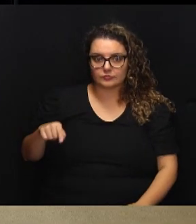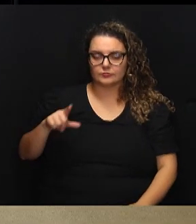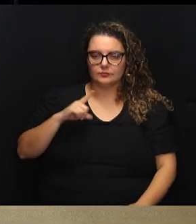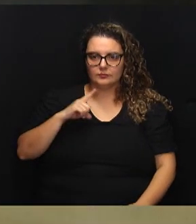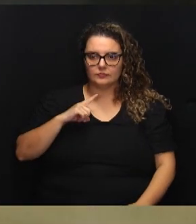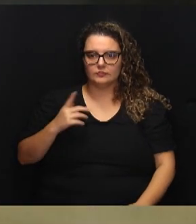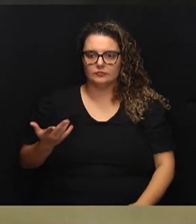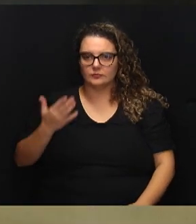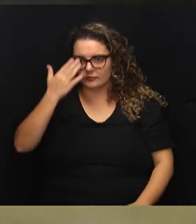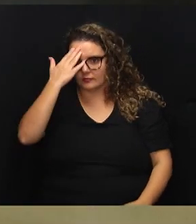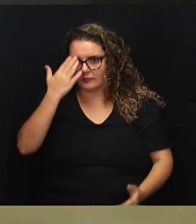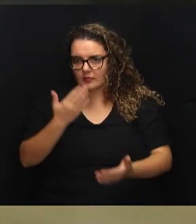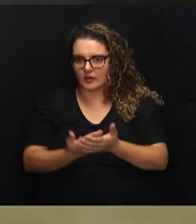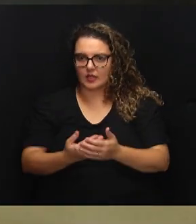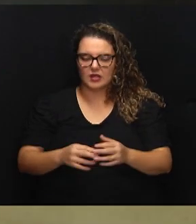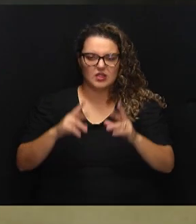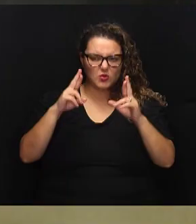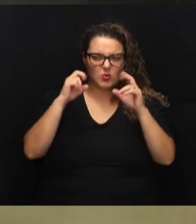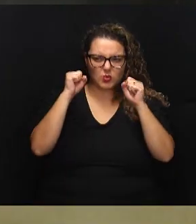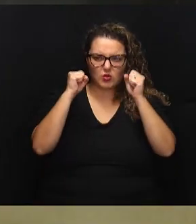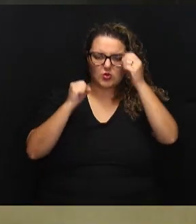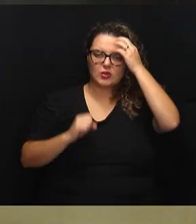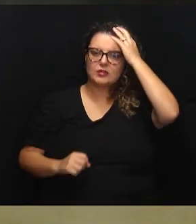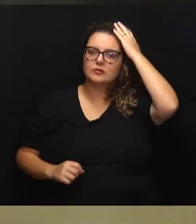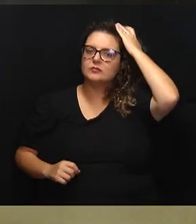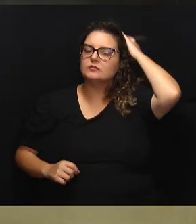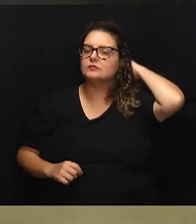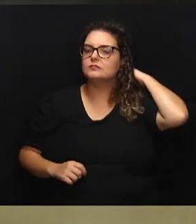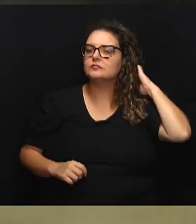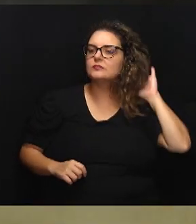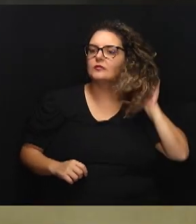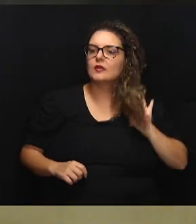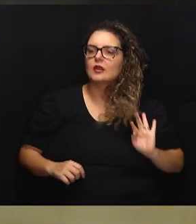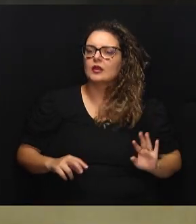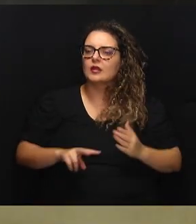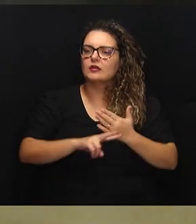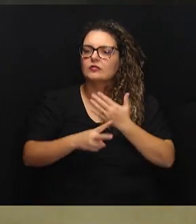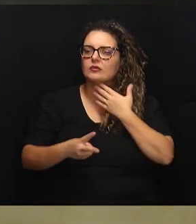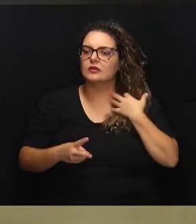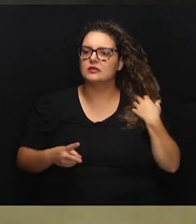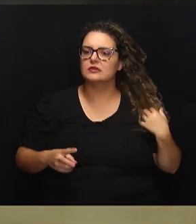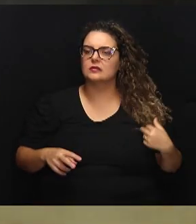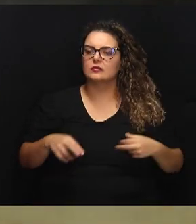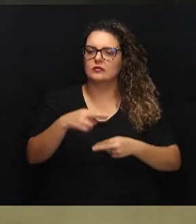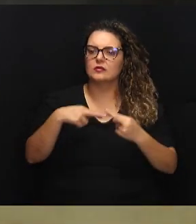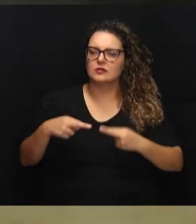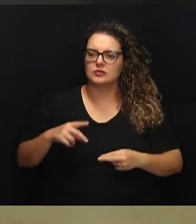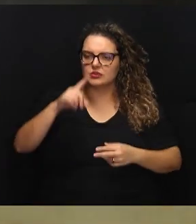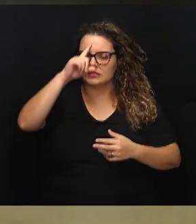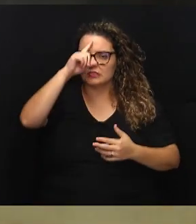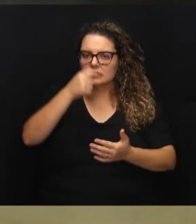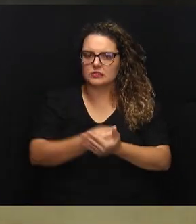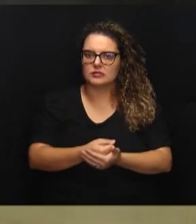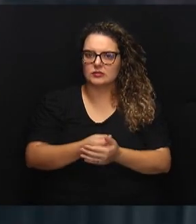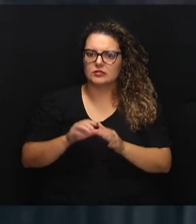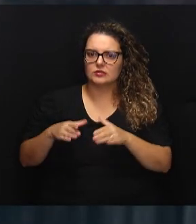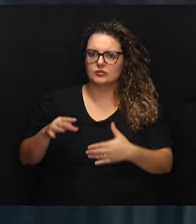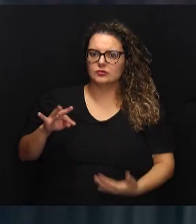que a torcida influencia nessa questão de definição aí do